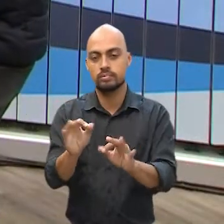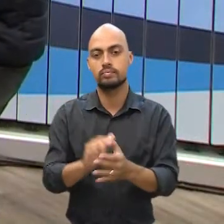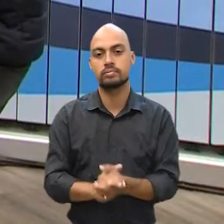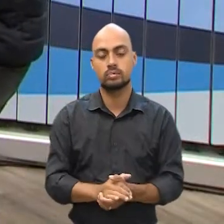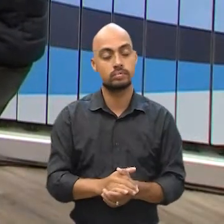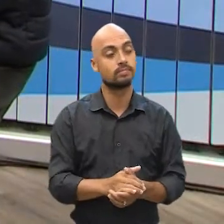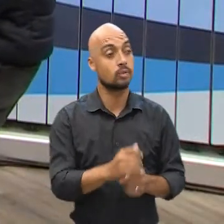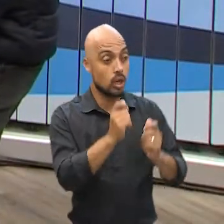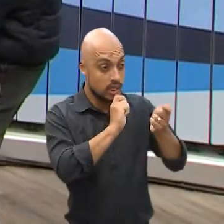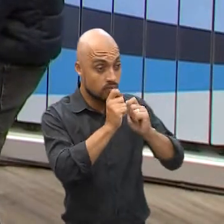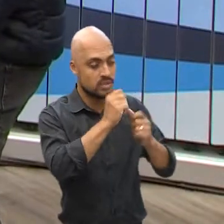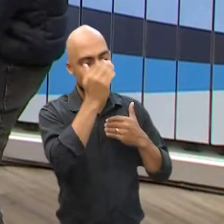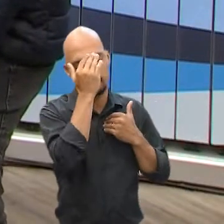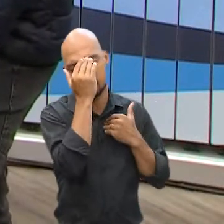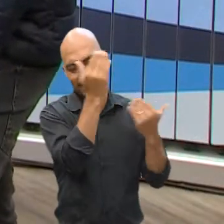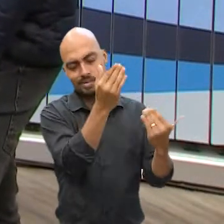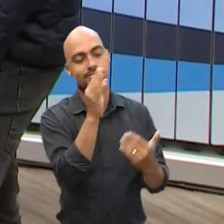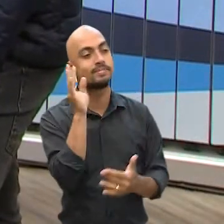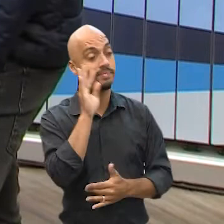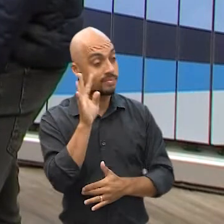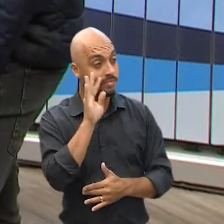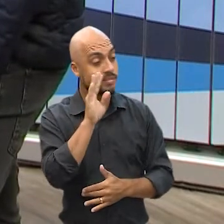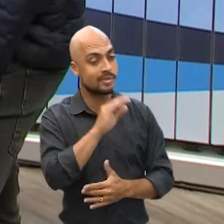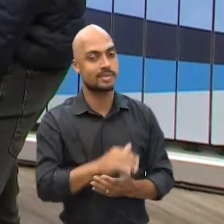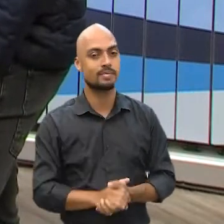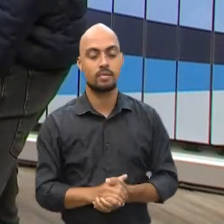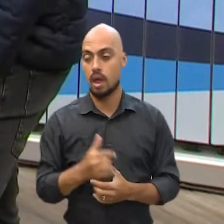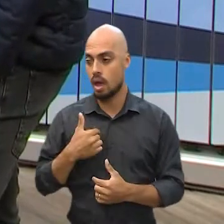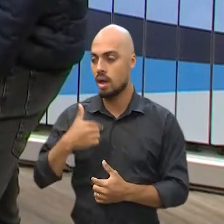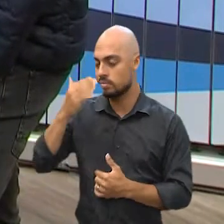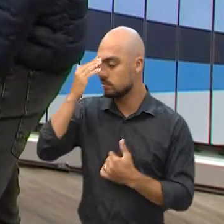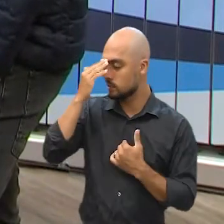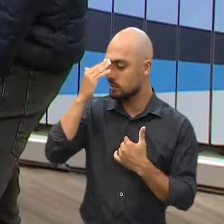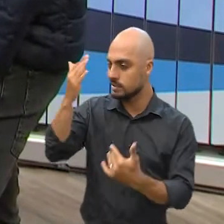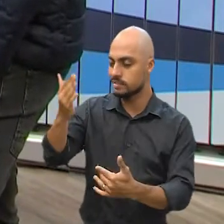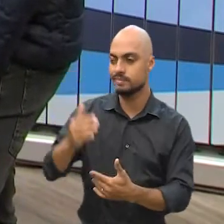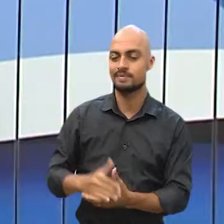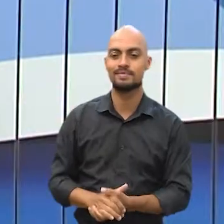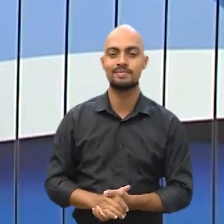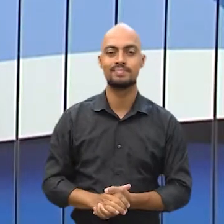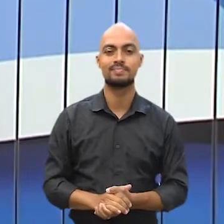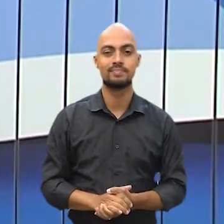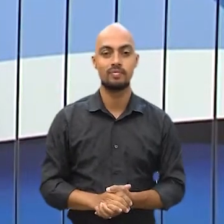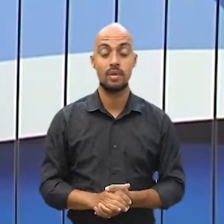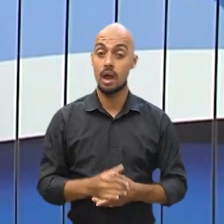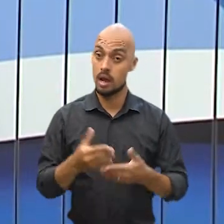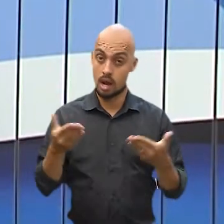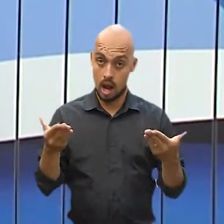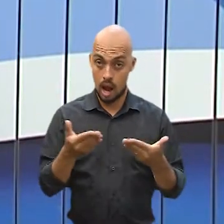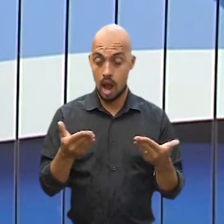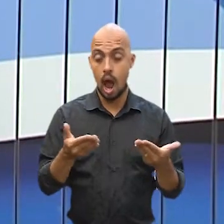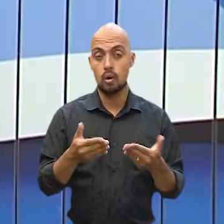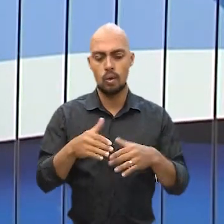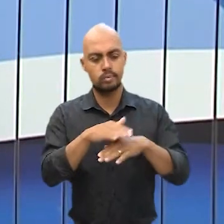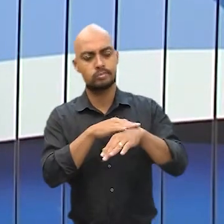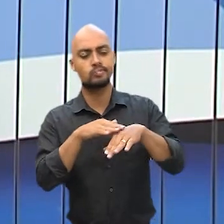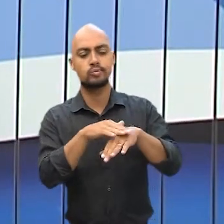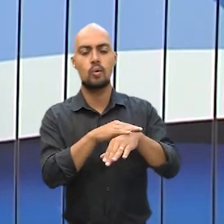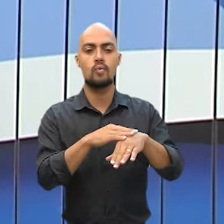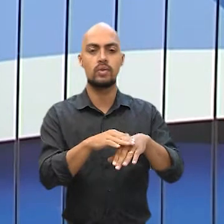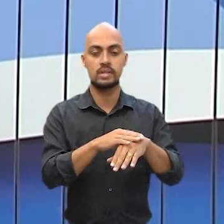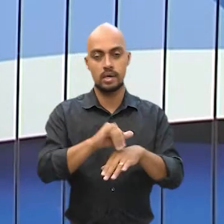pela entrevista, foi muito legal. Eu que agradeço, muito obrigada. Bom, e agora a gente vai bater um papo com